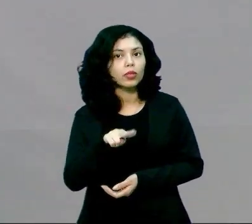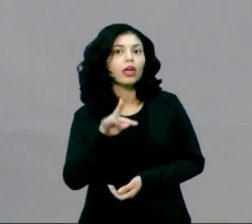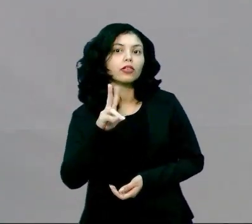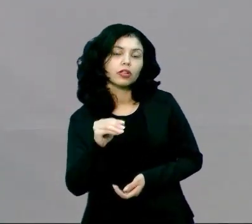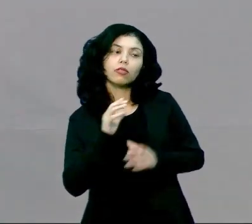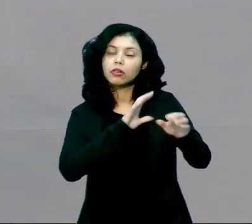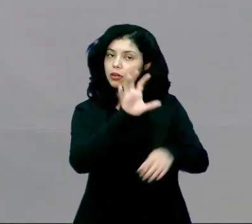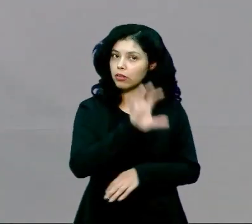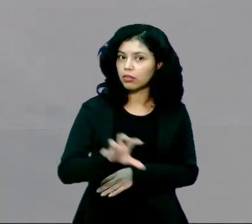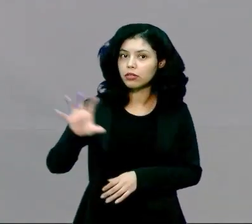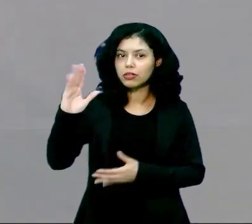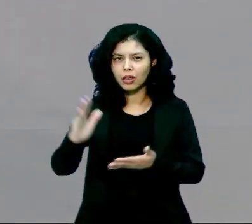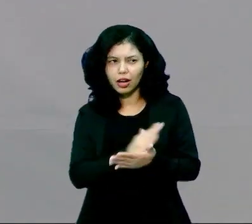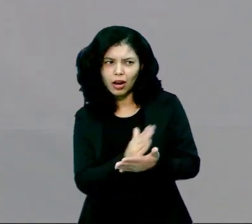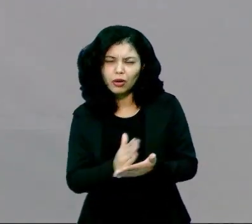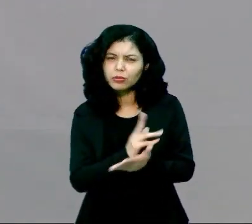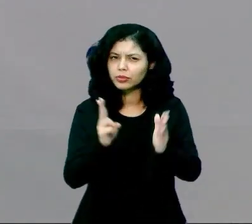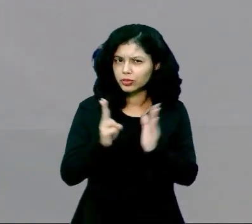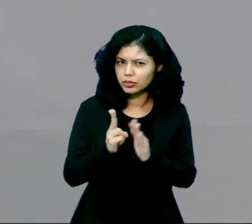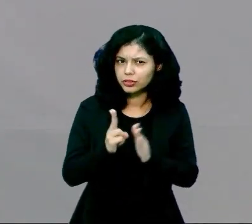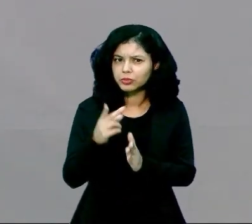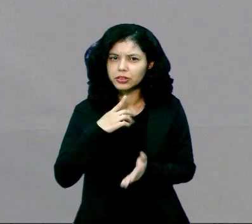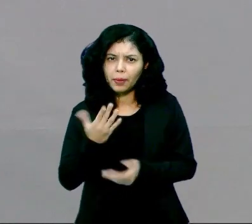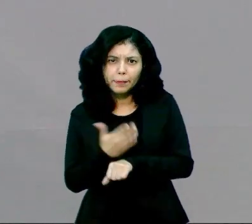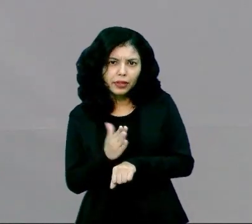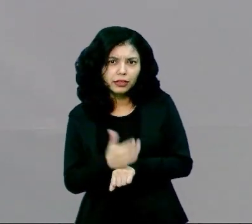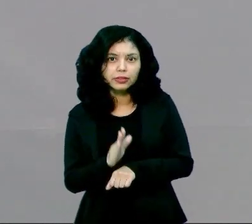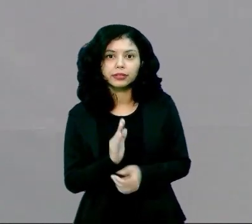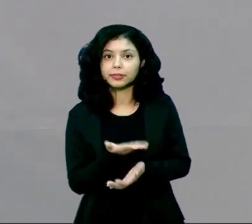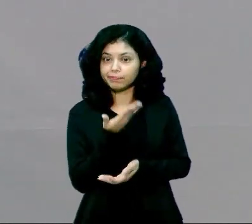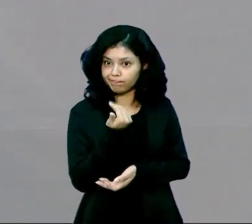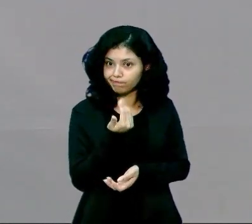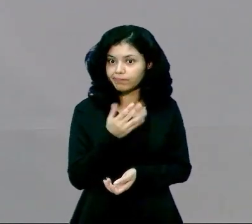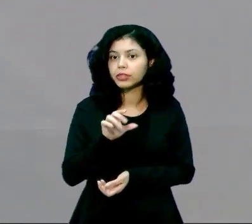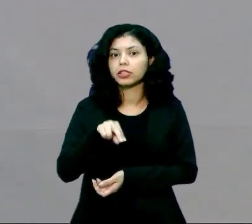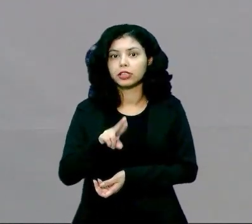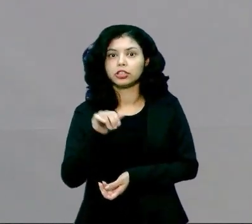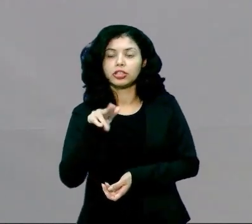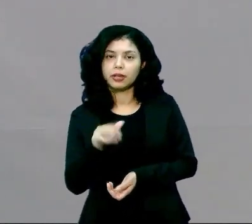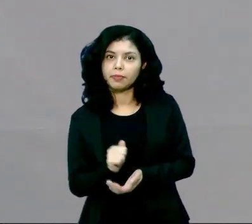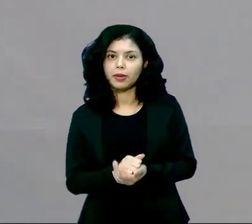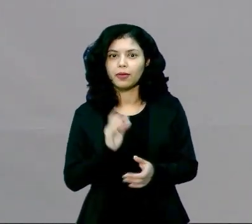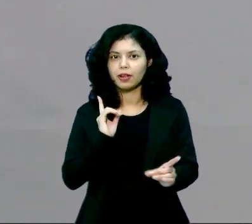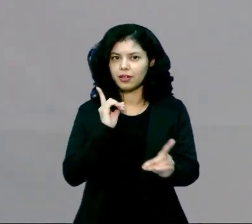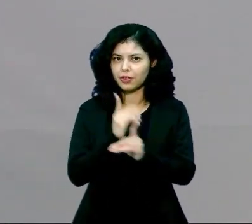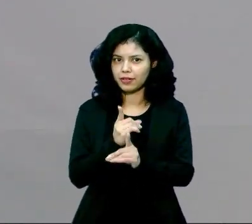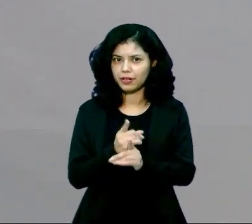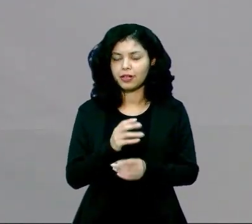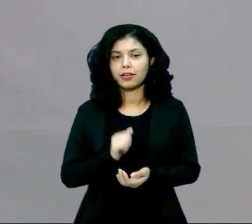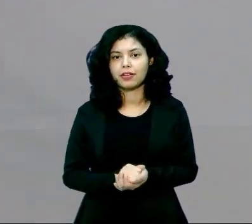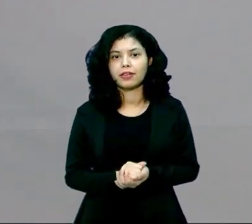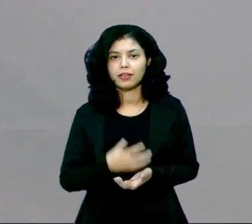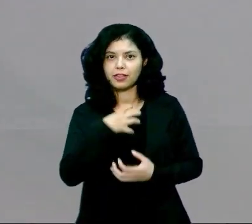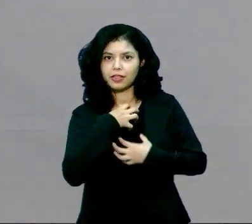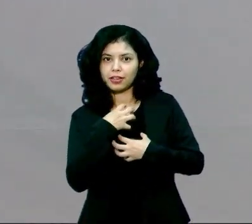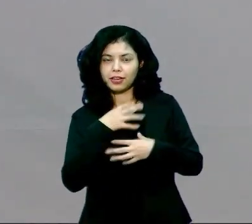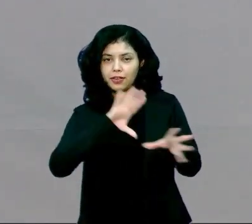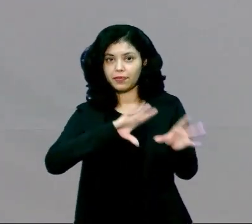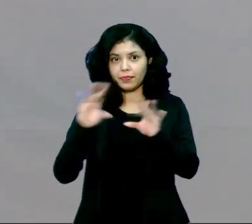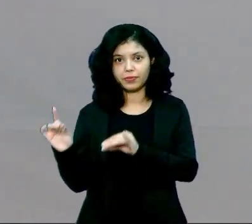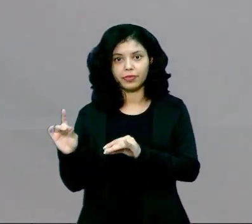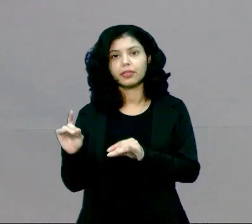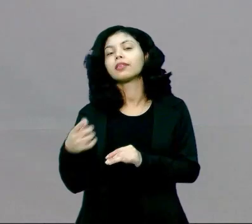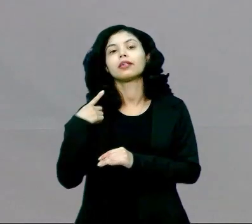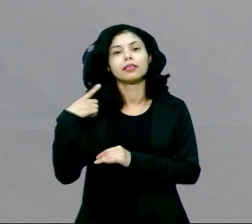da região, né? Algumas tribos tinham algumas práticas canibais, então eles não acharam o frei no sentido de levar